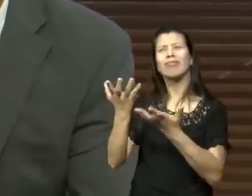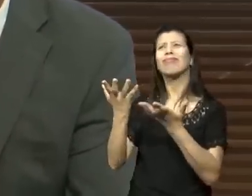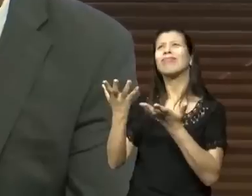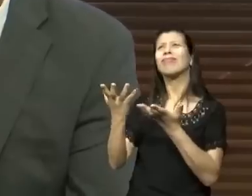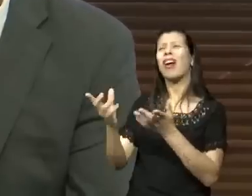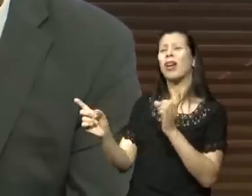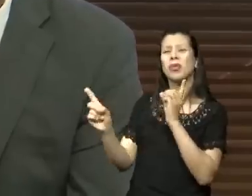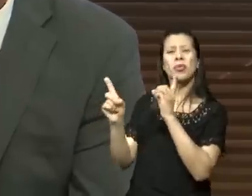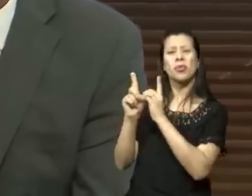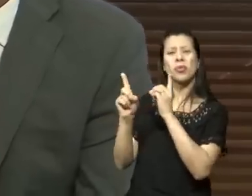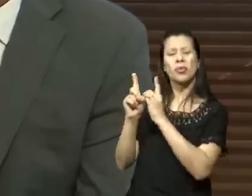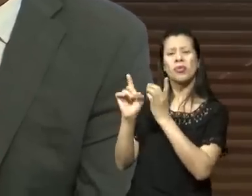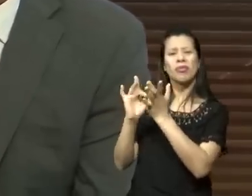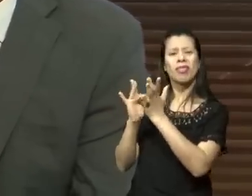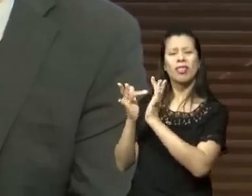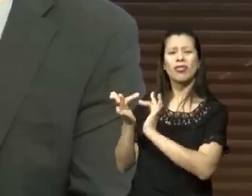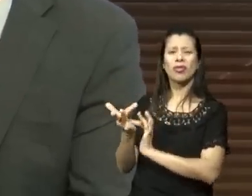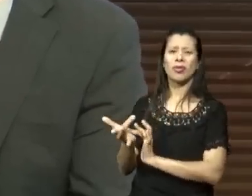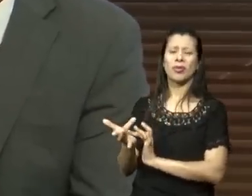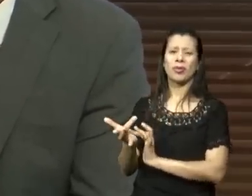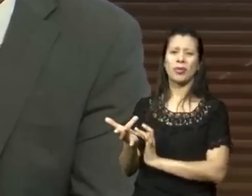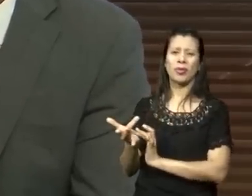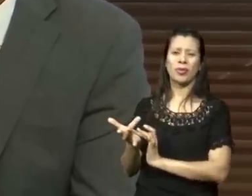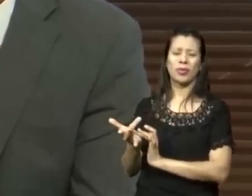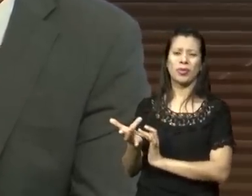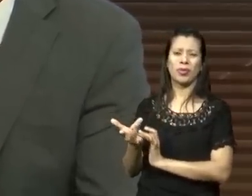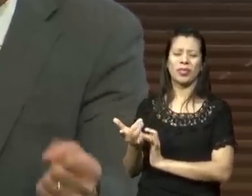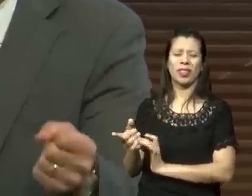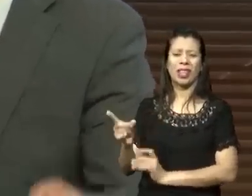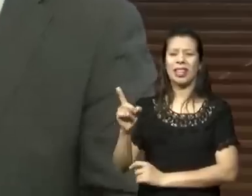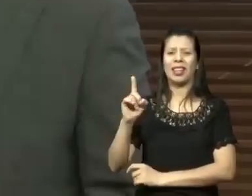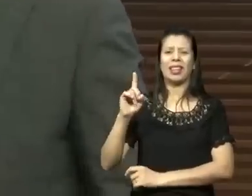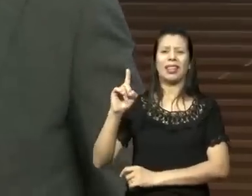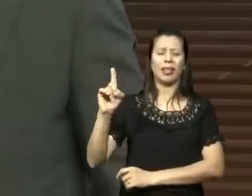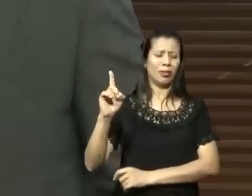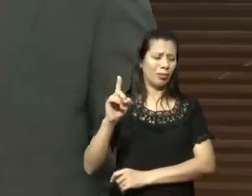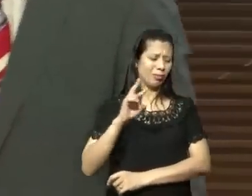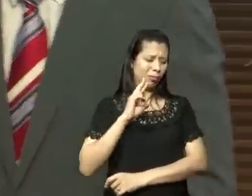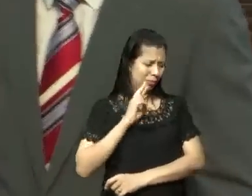Redentor Deus falou essa tua proposta ok